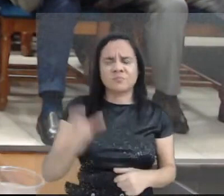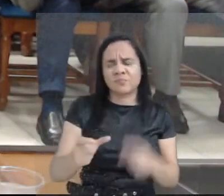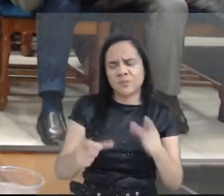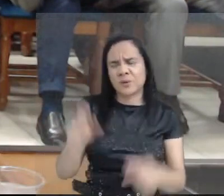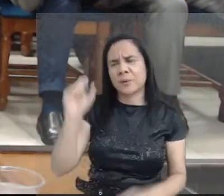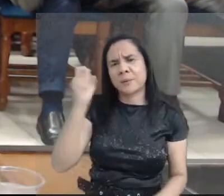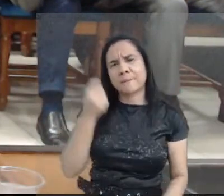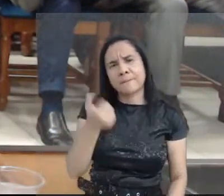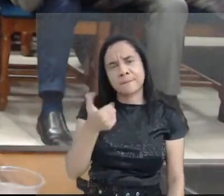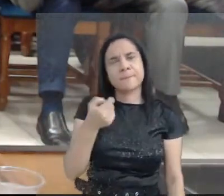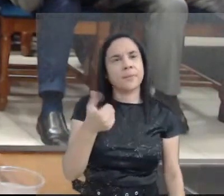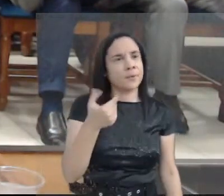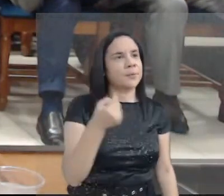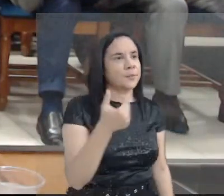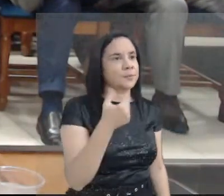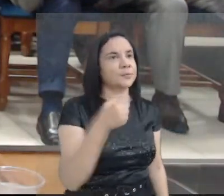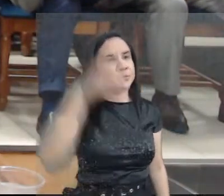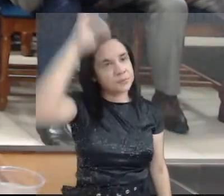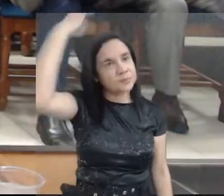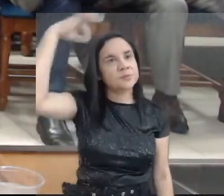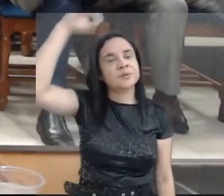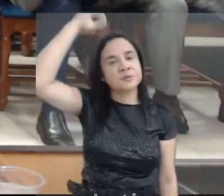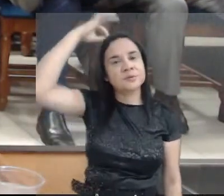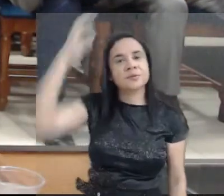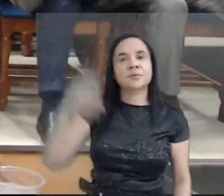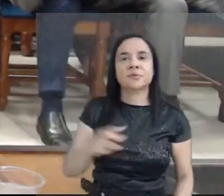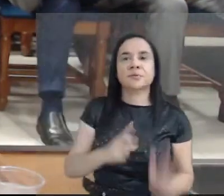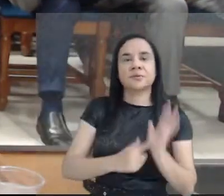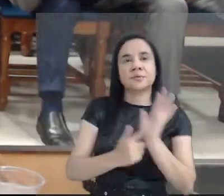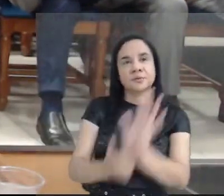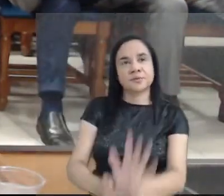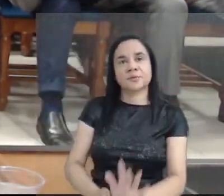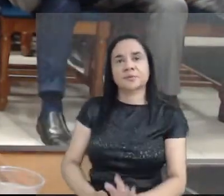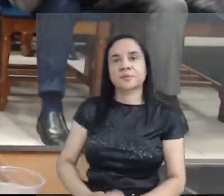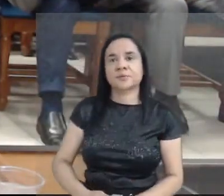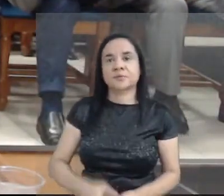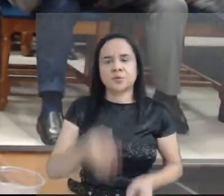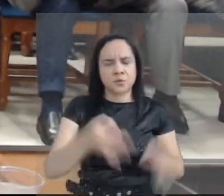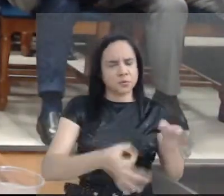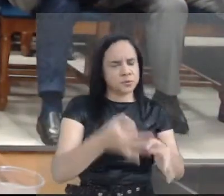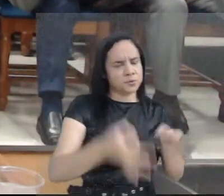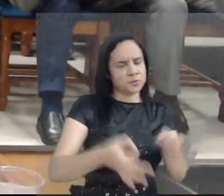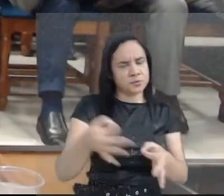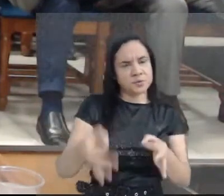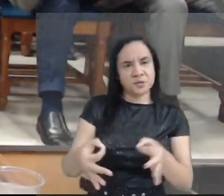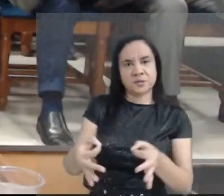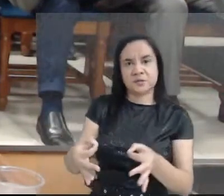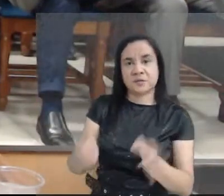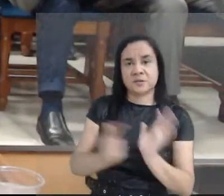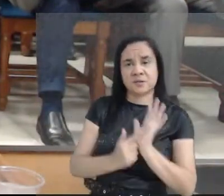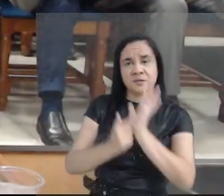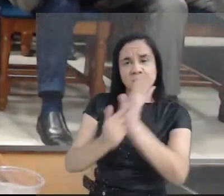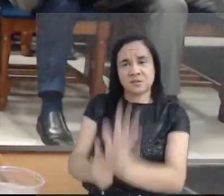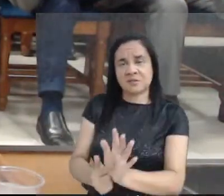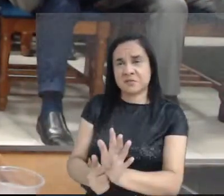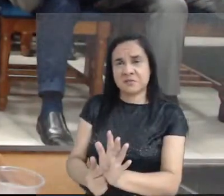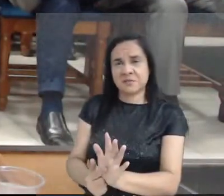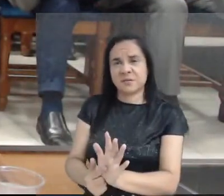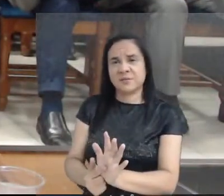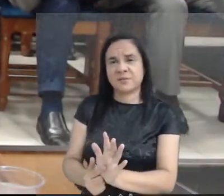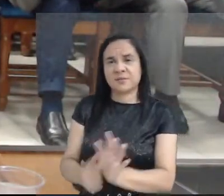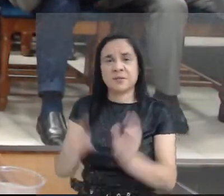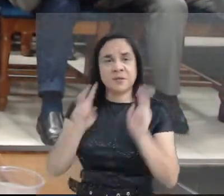Quando o Espírito Santo vinha, olha os juízes, todos estão em destaque. Otiniel, Eude, Débora, Baraque,